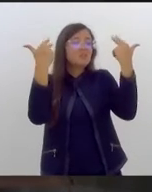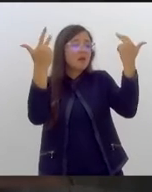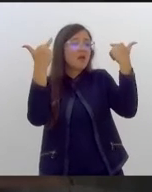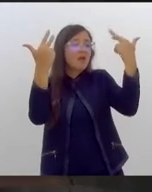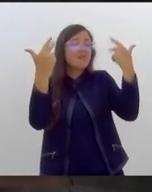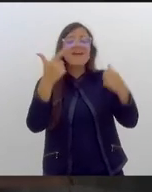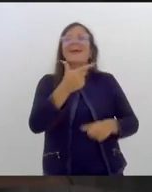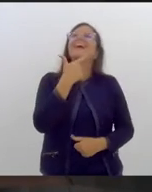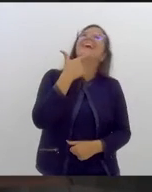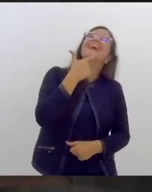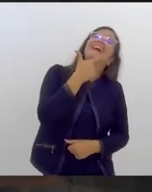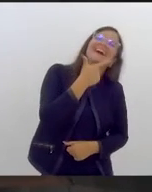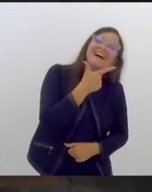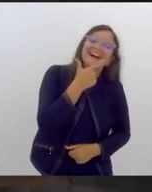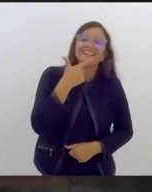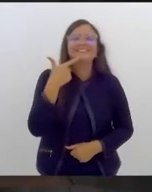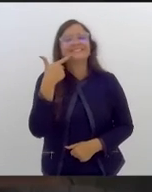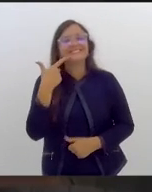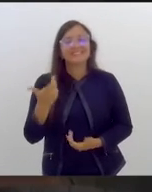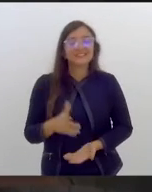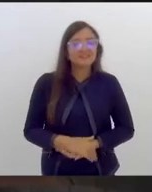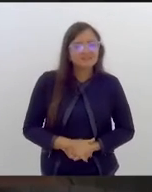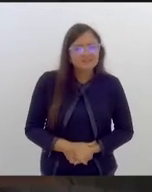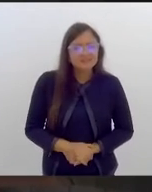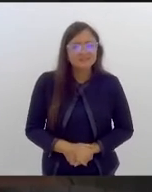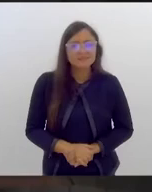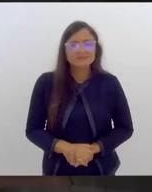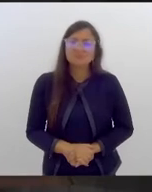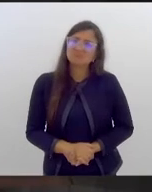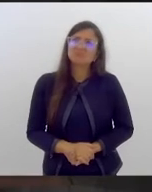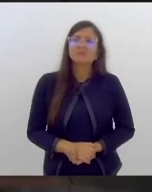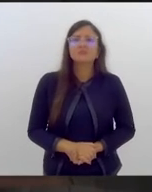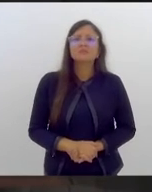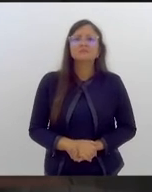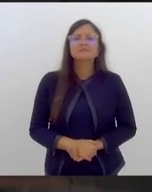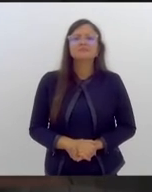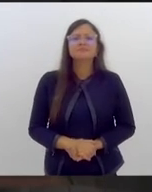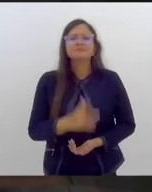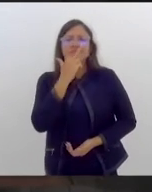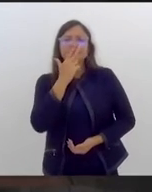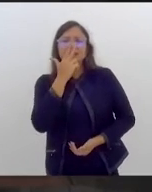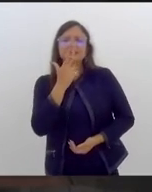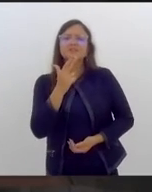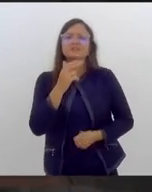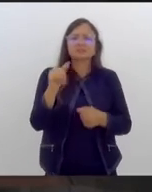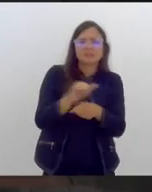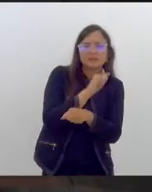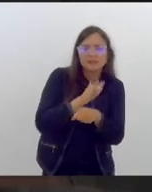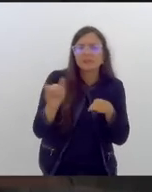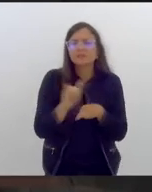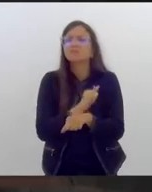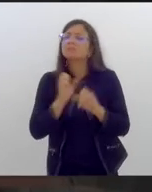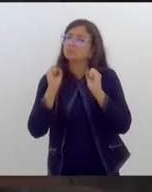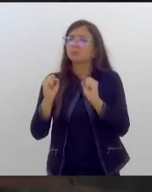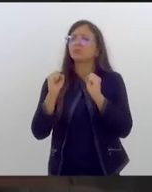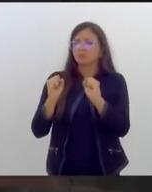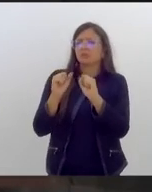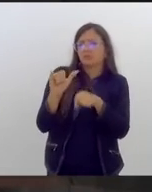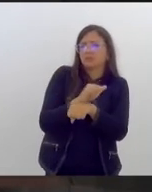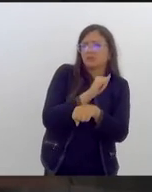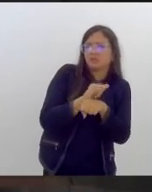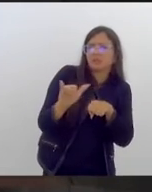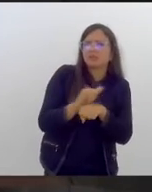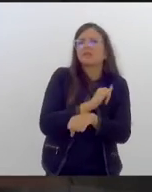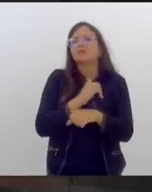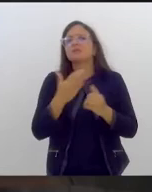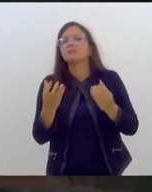gargalhadas sorrisos por mais que aquilo faça parte de alguma estratégia de alguma